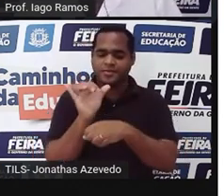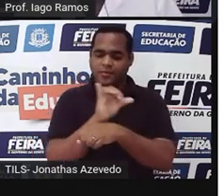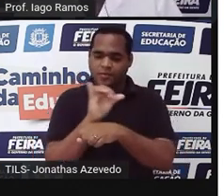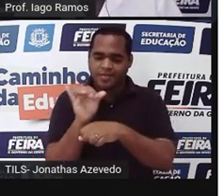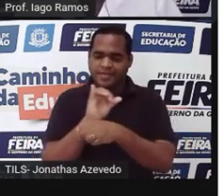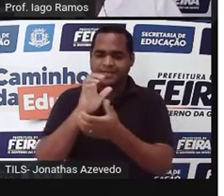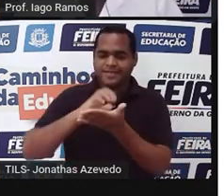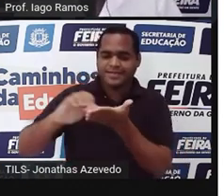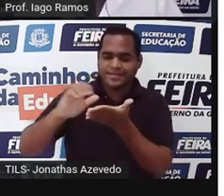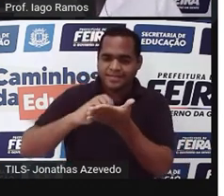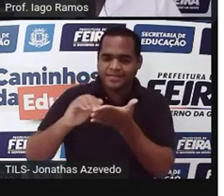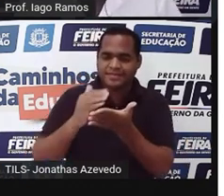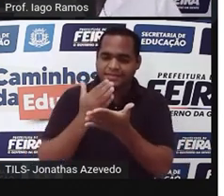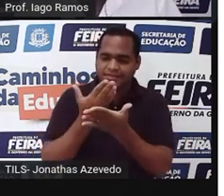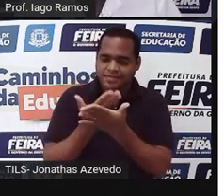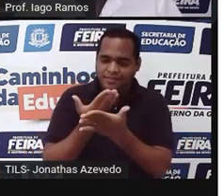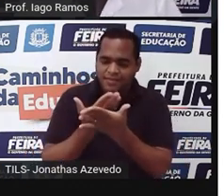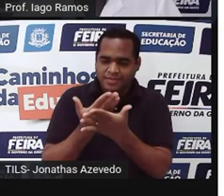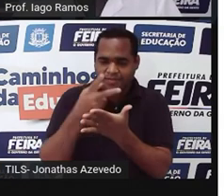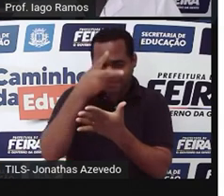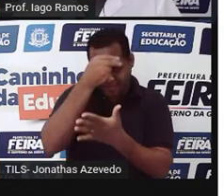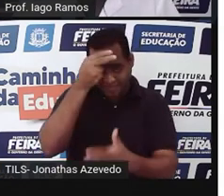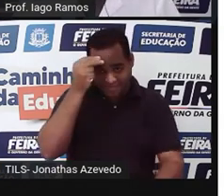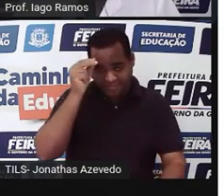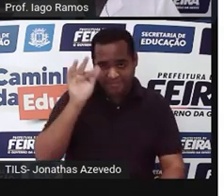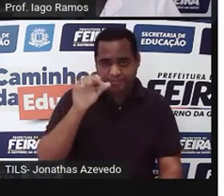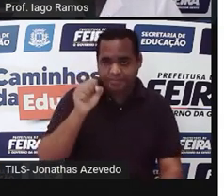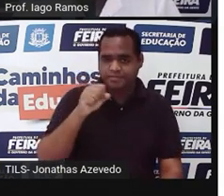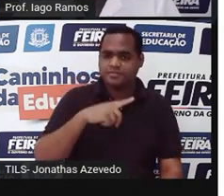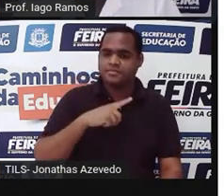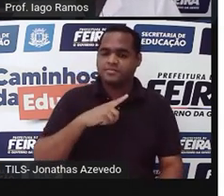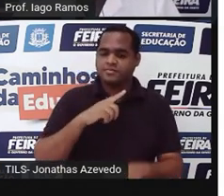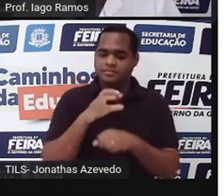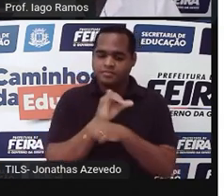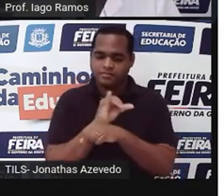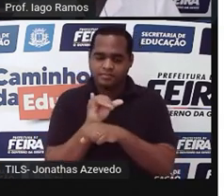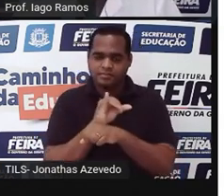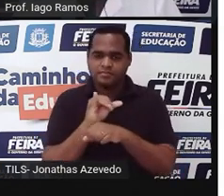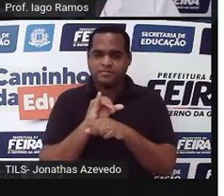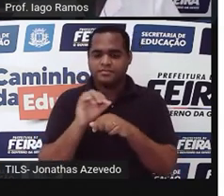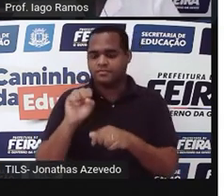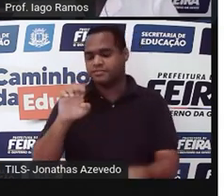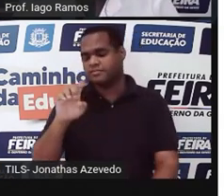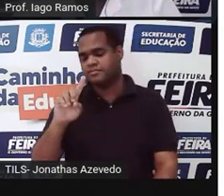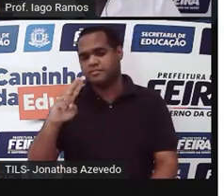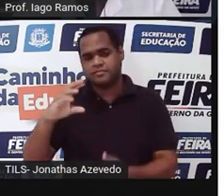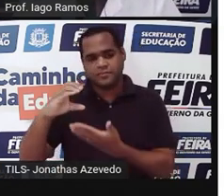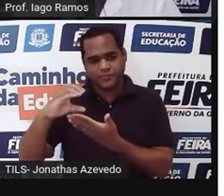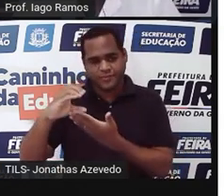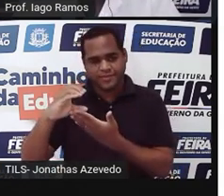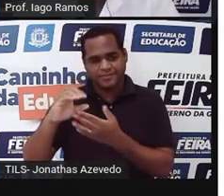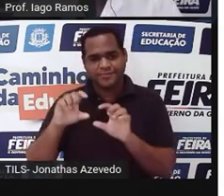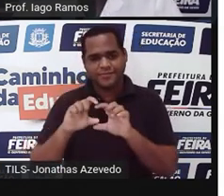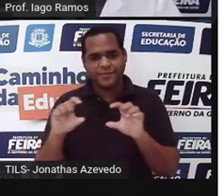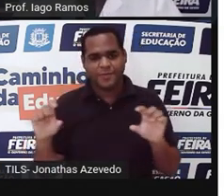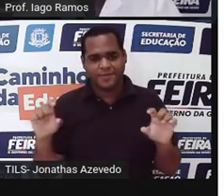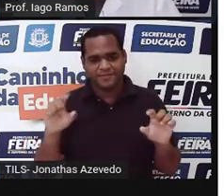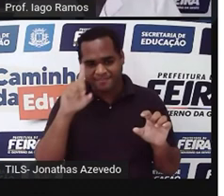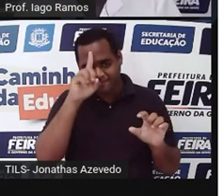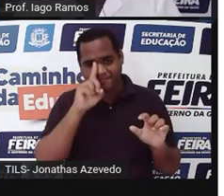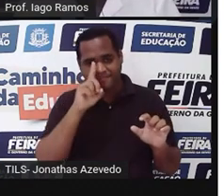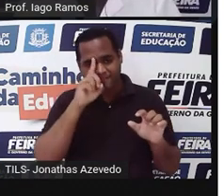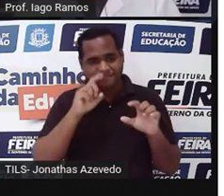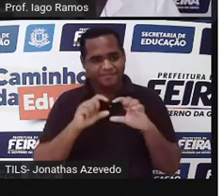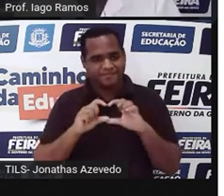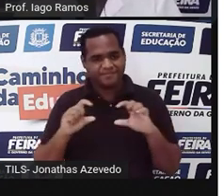da Secretaria Municipal de Educação de Feira de Santana é só chegar no YouTube e digitar Seduc Feira de Santana vai ser